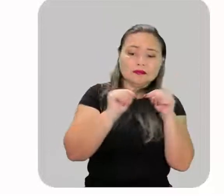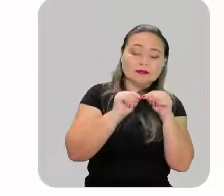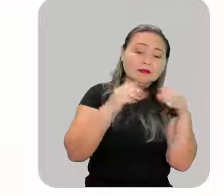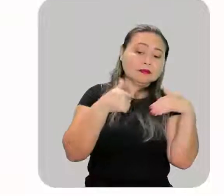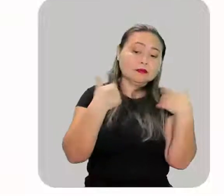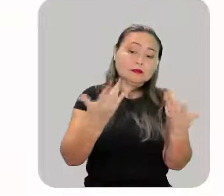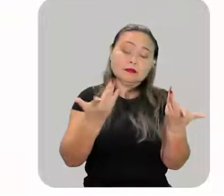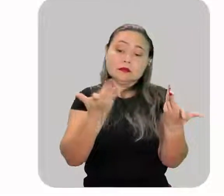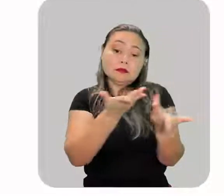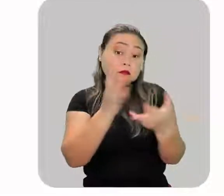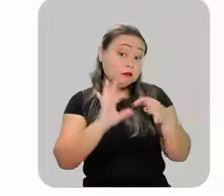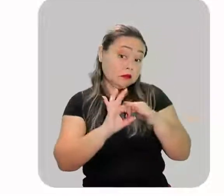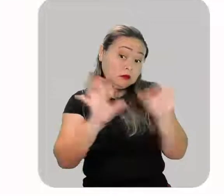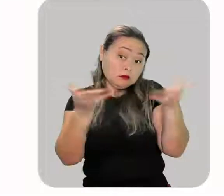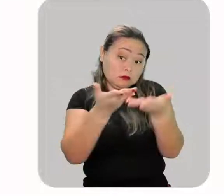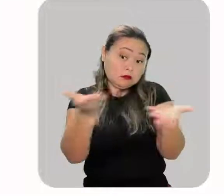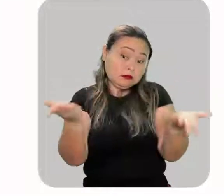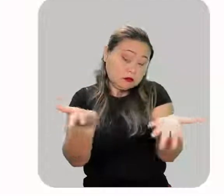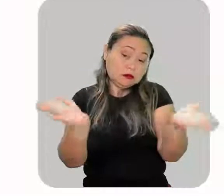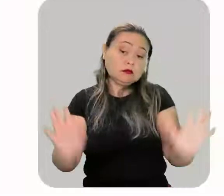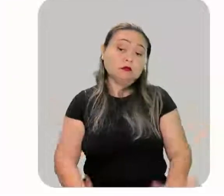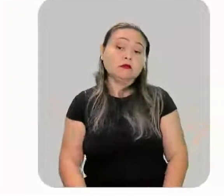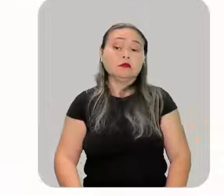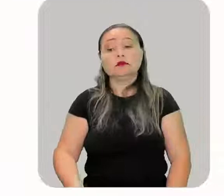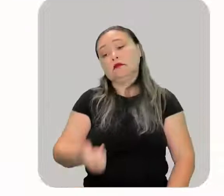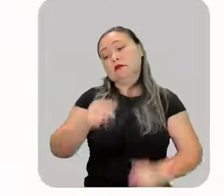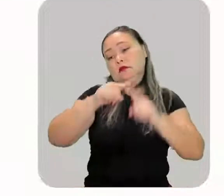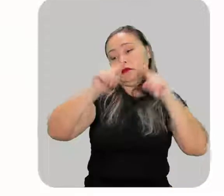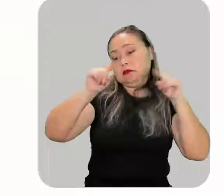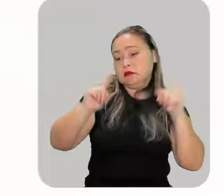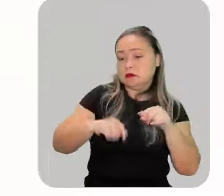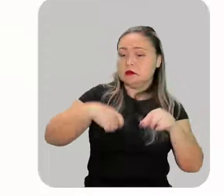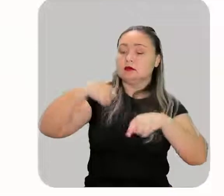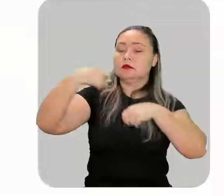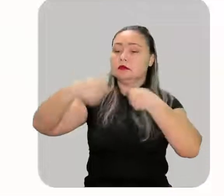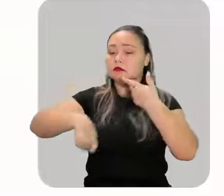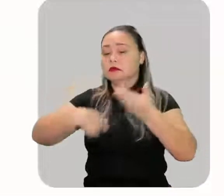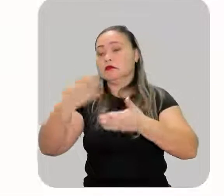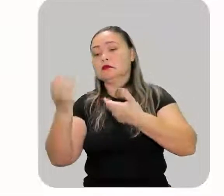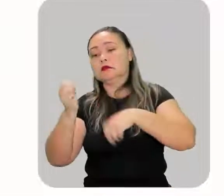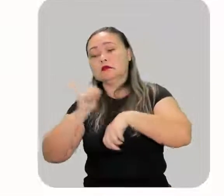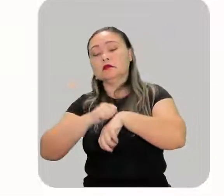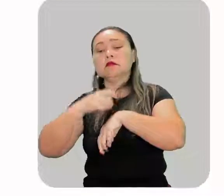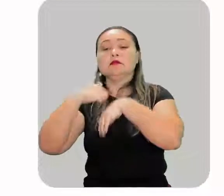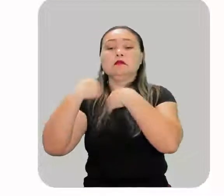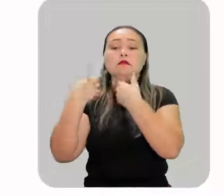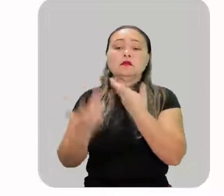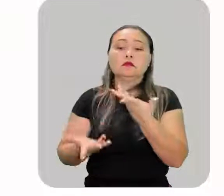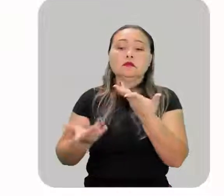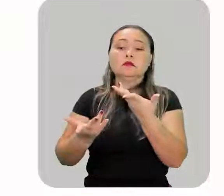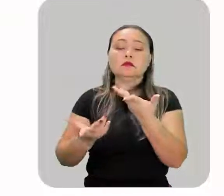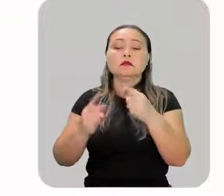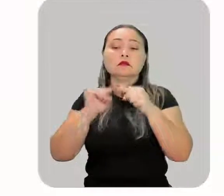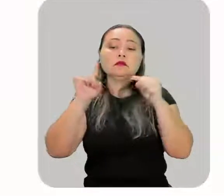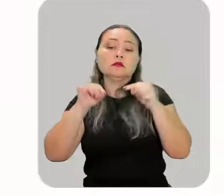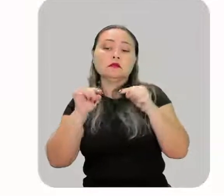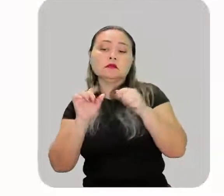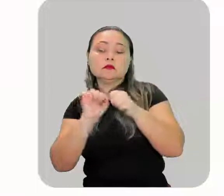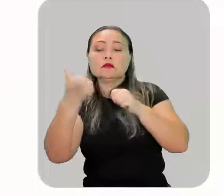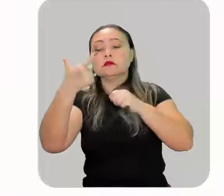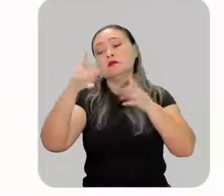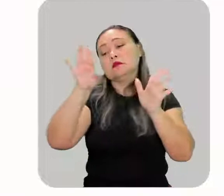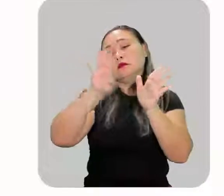pela fórmula de Bhaskara, fica à vontade, tá? Delta, né? Tem até nossa paródia lá também. B ao